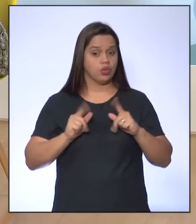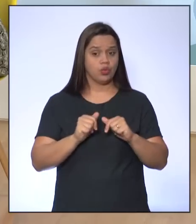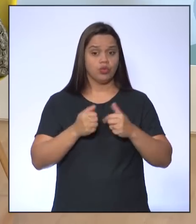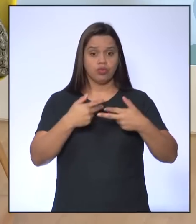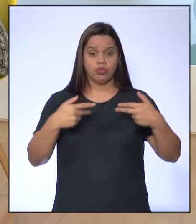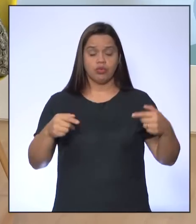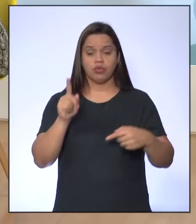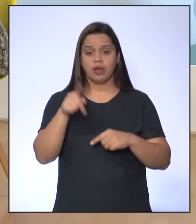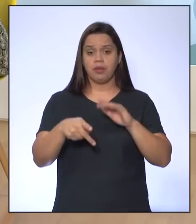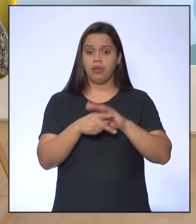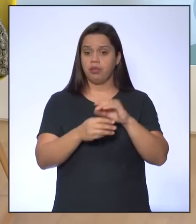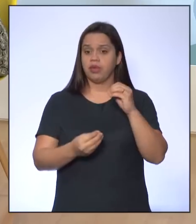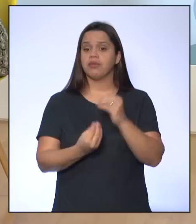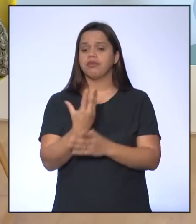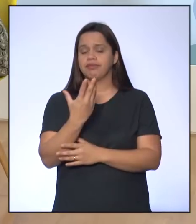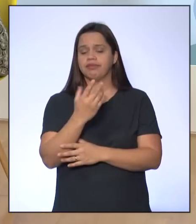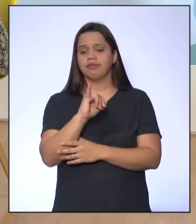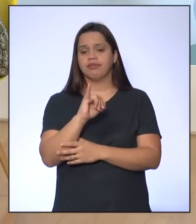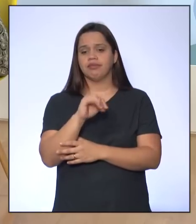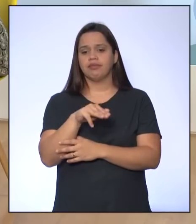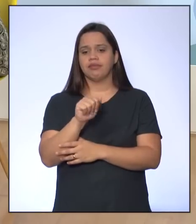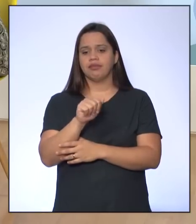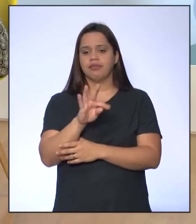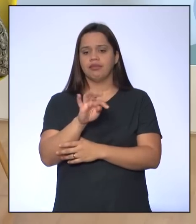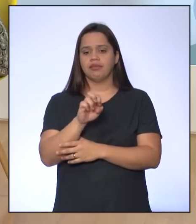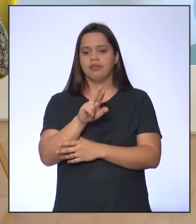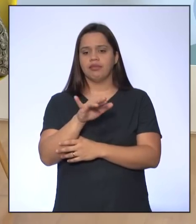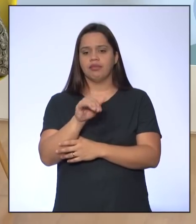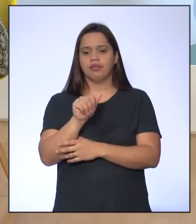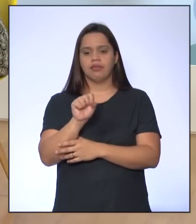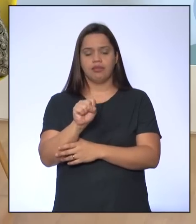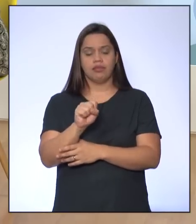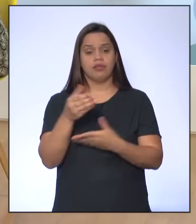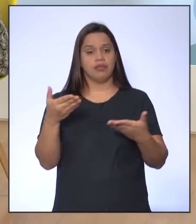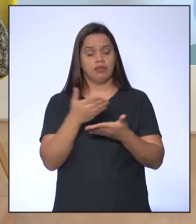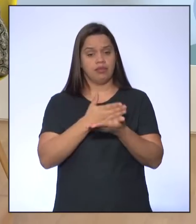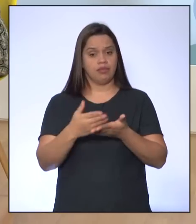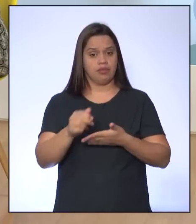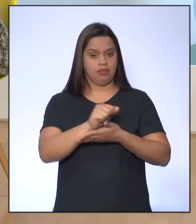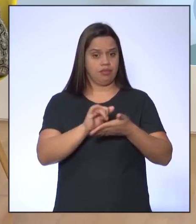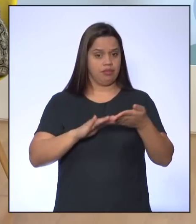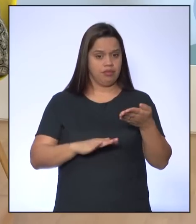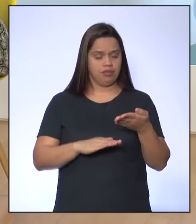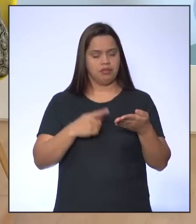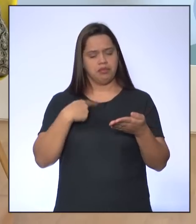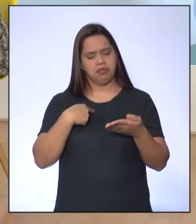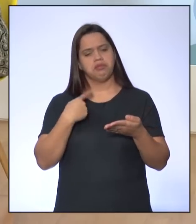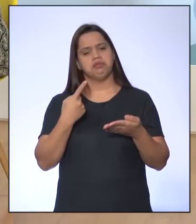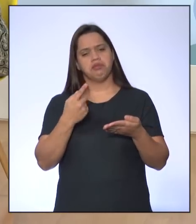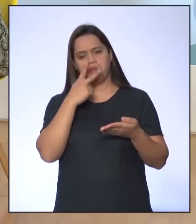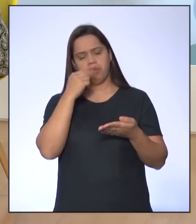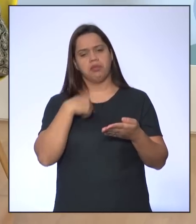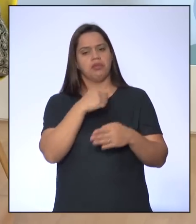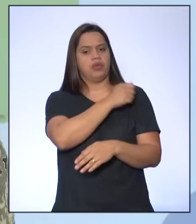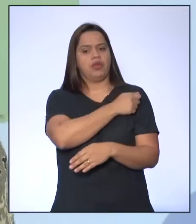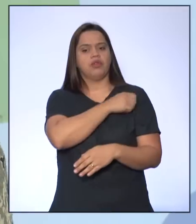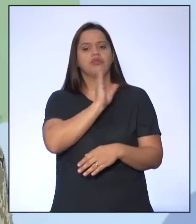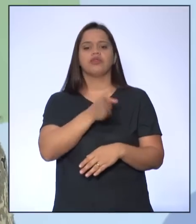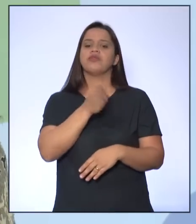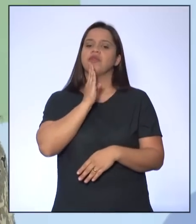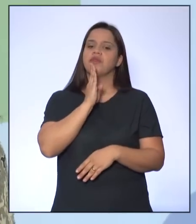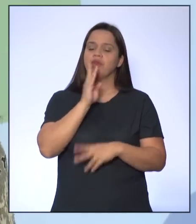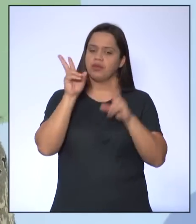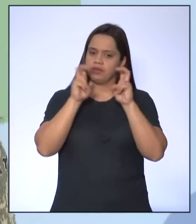imateriais. Então, vamos para uma atividade. Eu acredito que os alunos já conhecem um pouco desse assunto, já estão